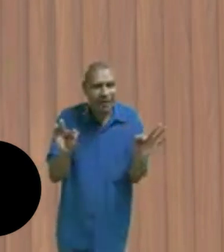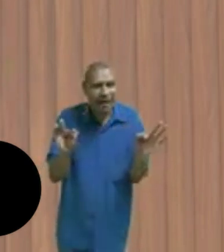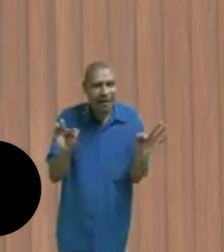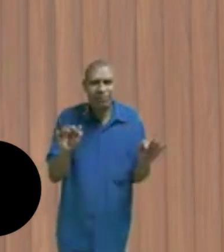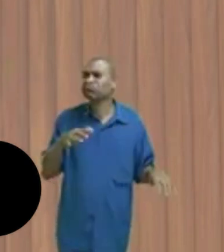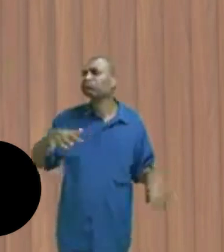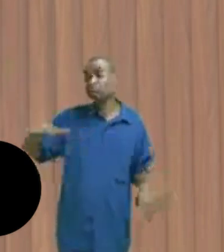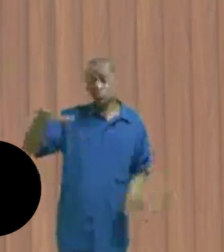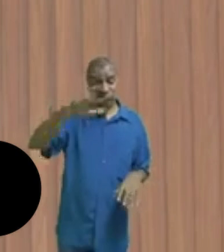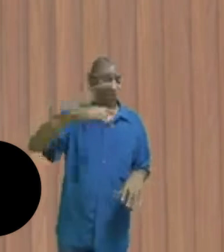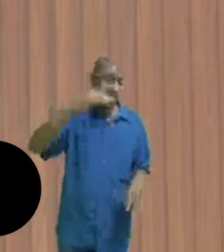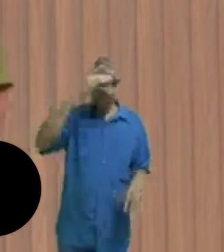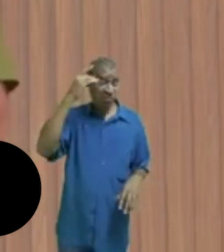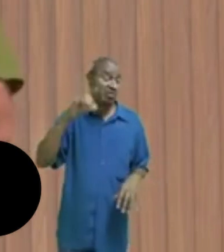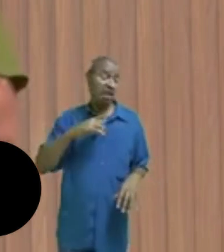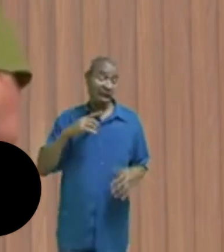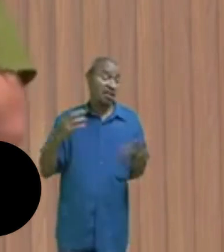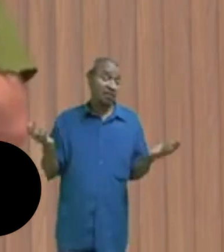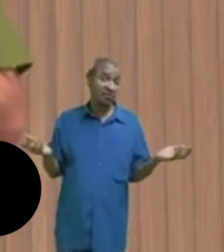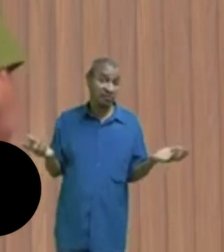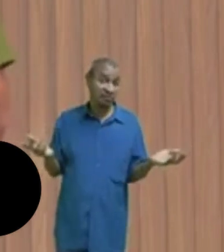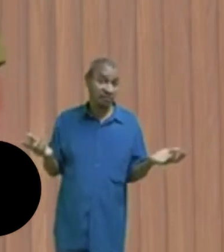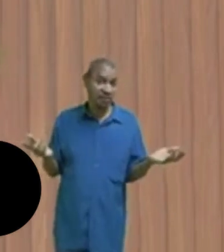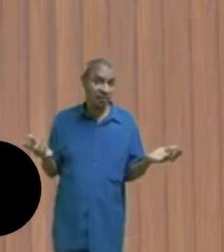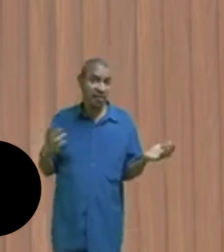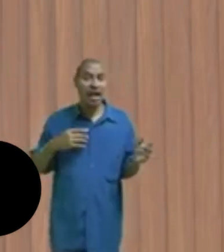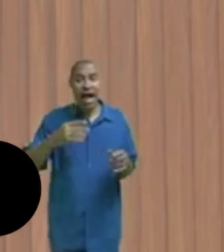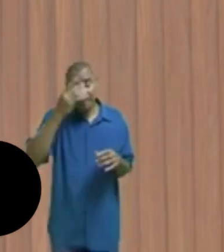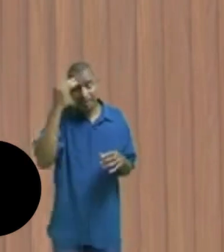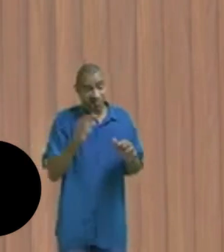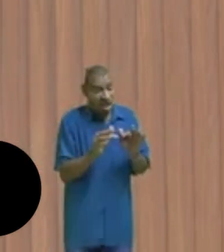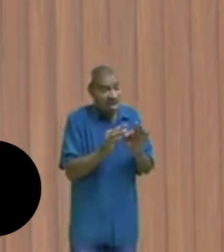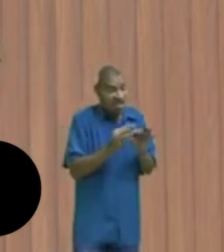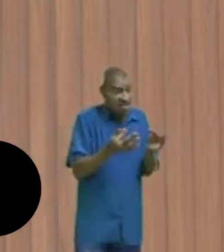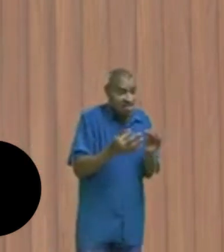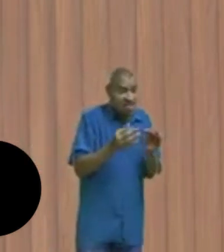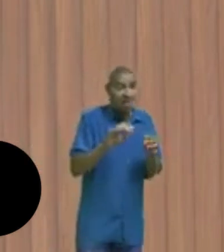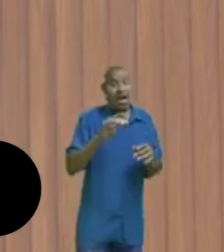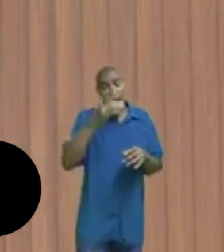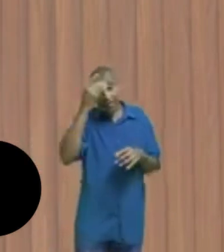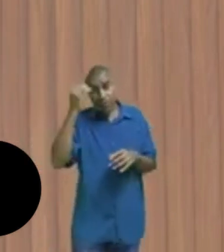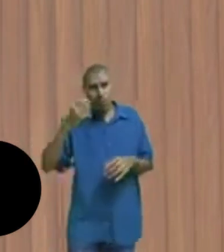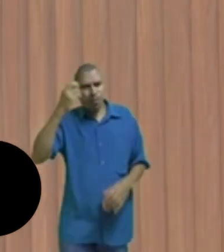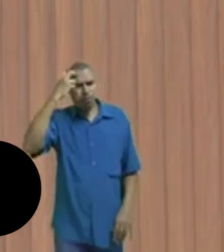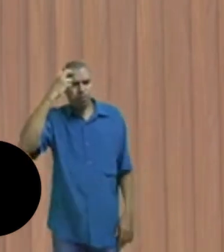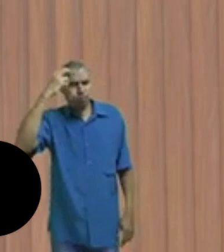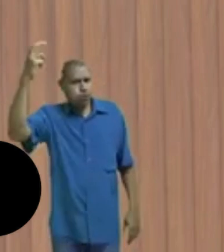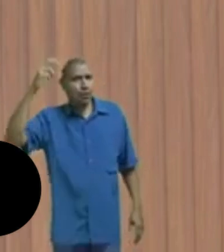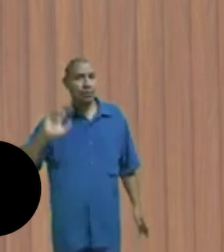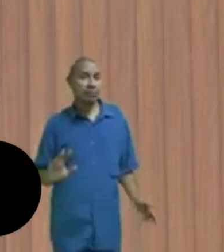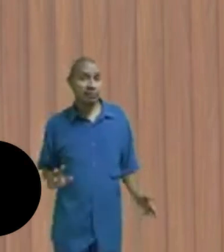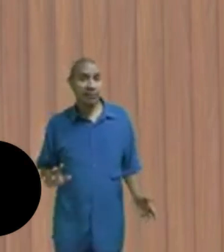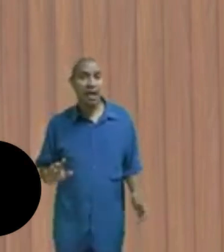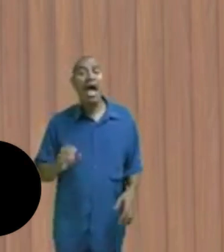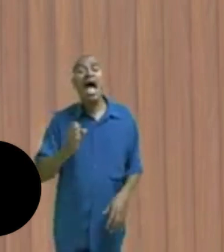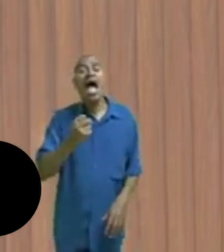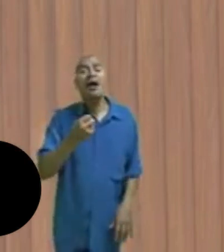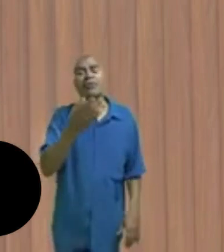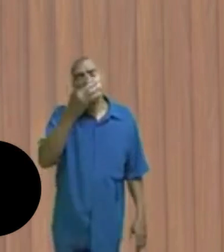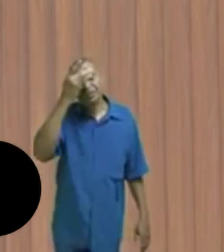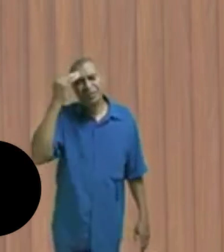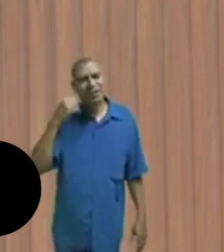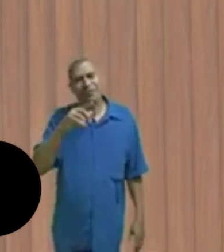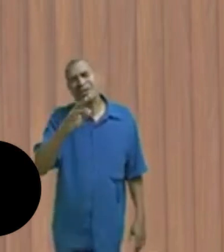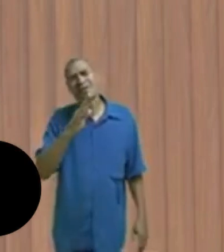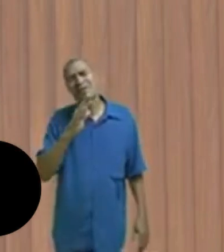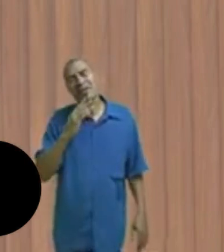ter, do mais erudito ao mais simples. Há muita gente no mundo humilde, e você deve conhecer muita gente assim. Não